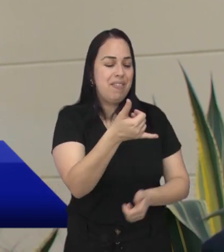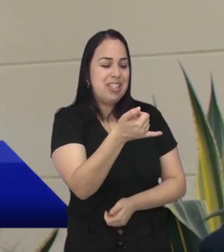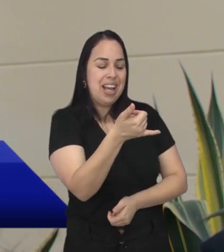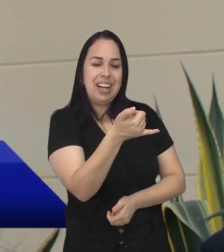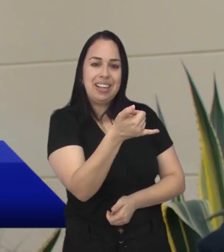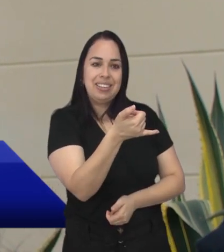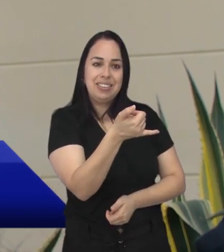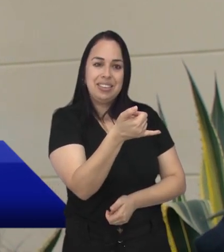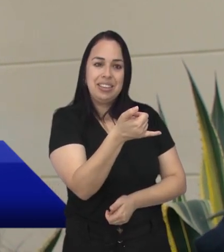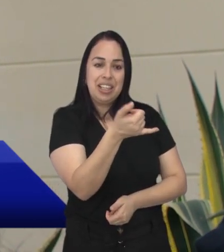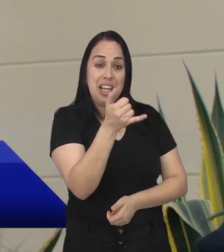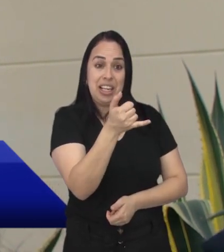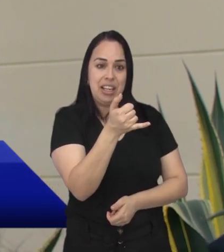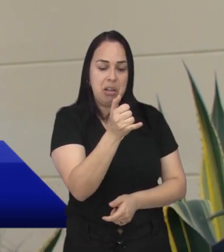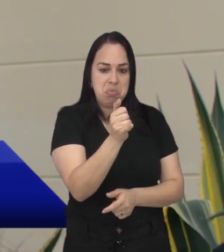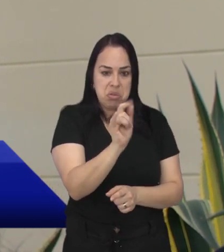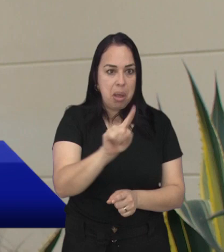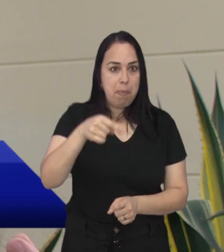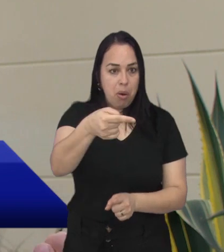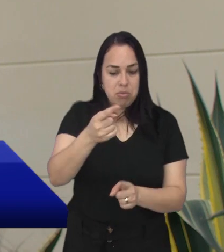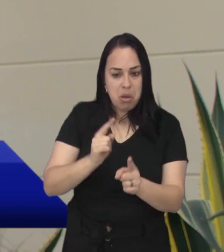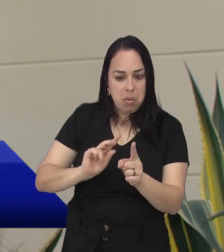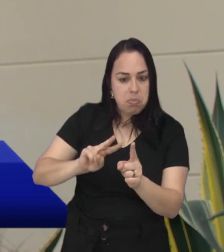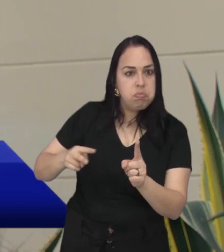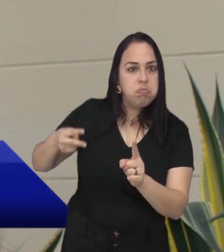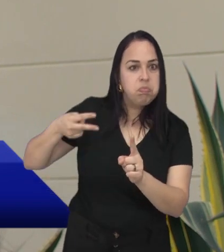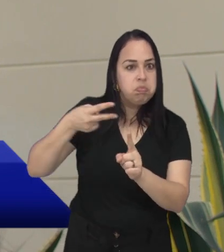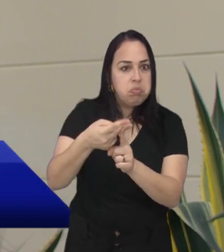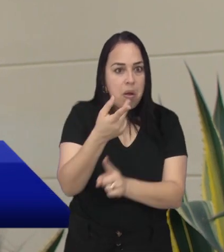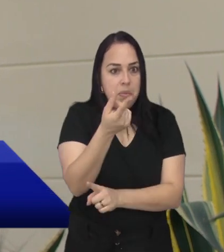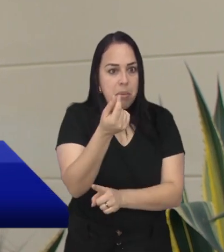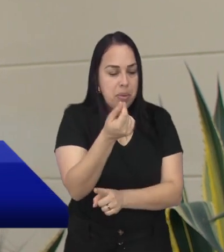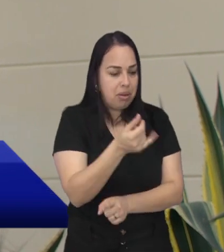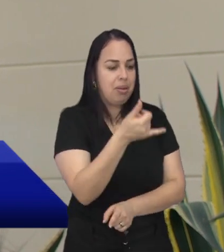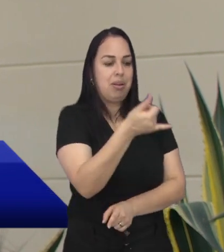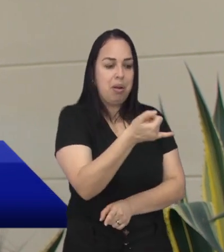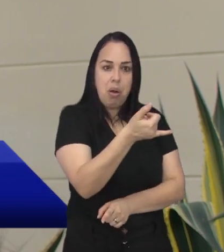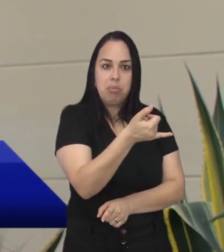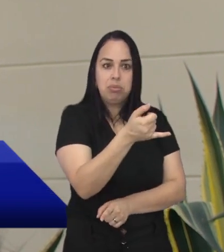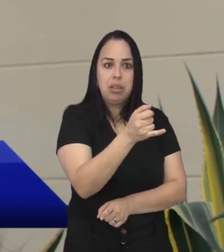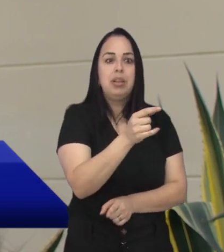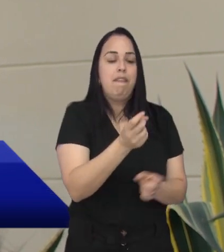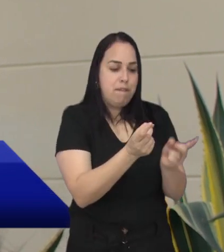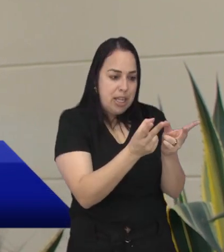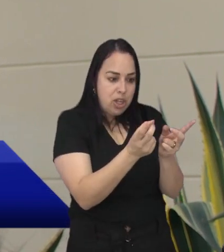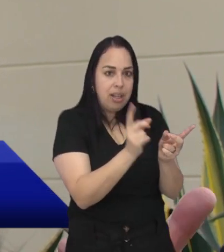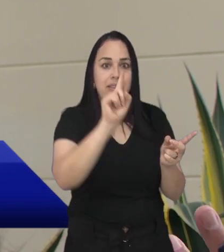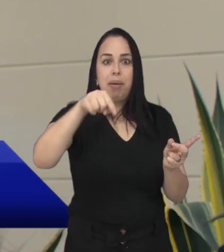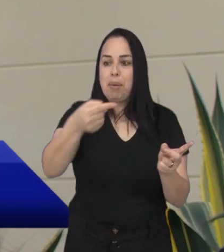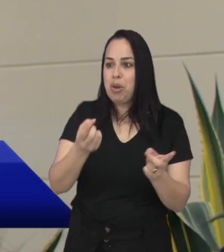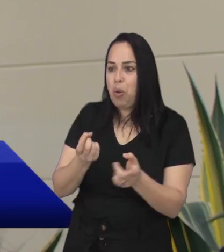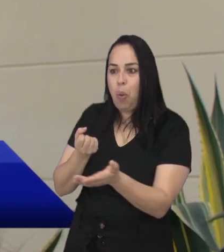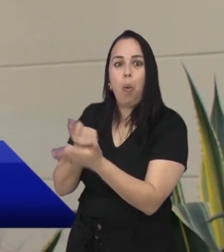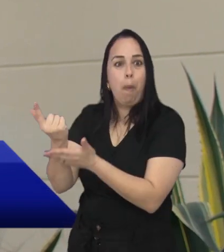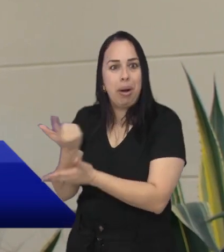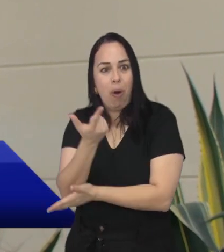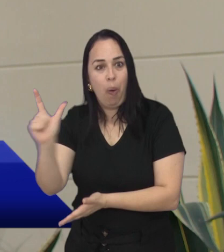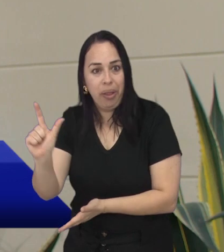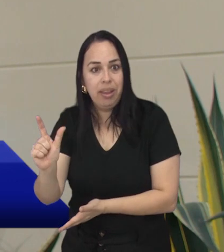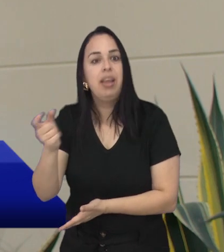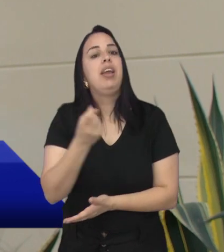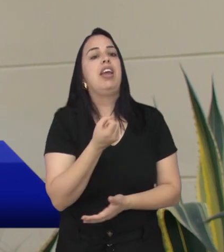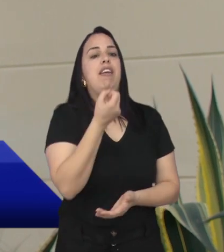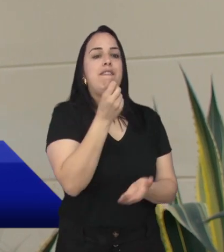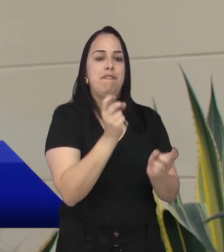uma caneta, ele conseguia dobrar o valor, obter um lucro. Então ele comprava novamente uma caneta e de repente o cara ficou dono de uma